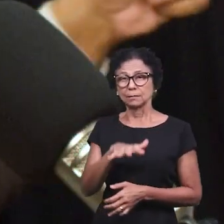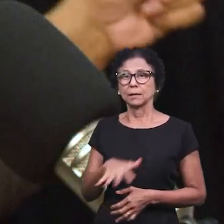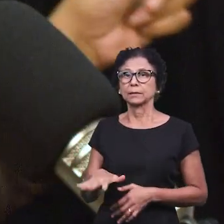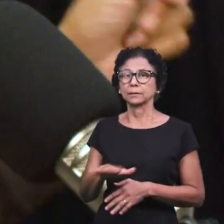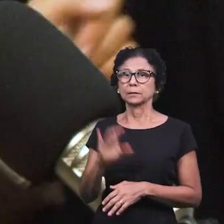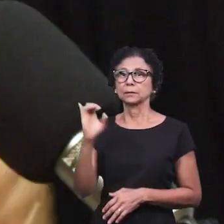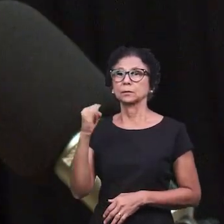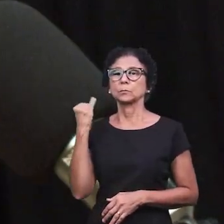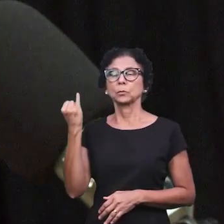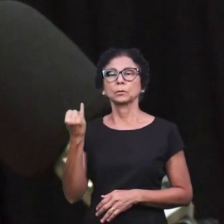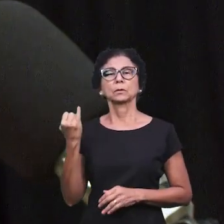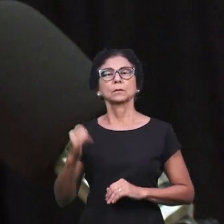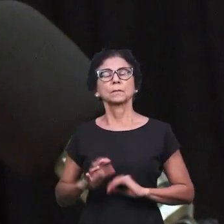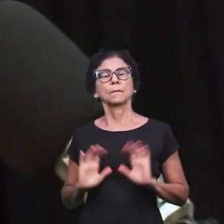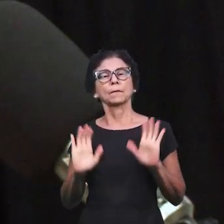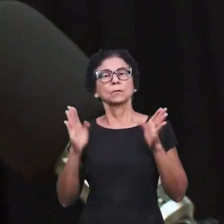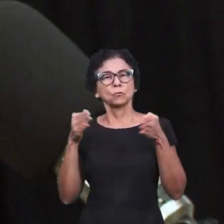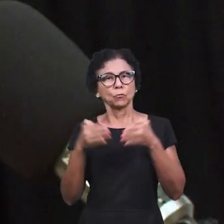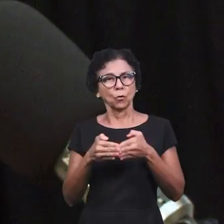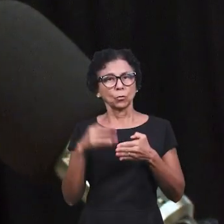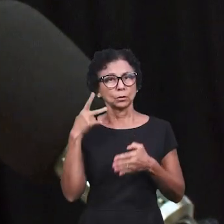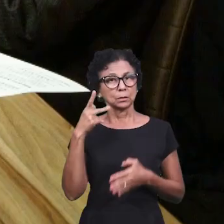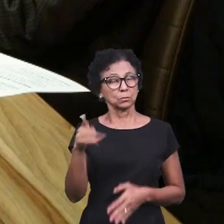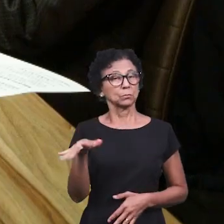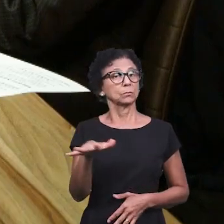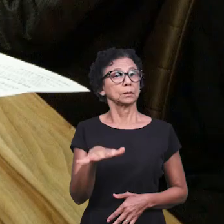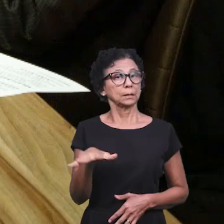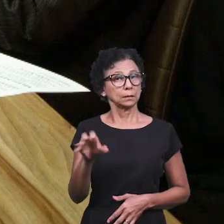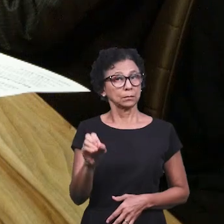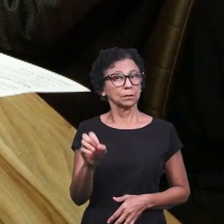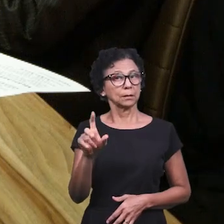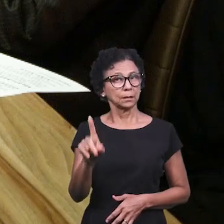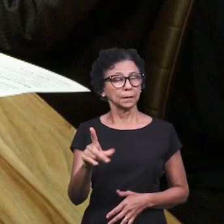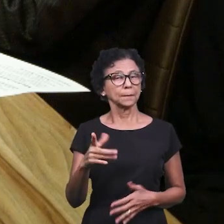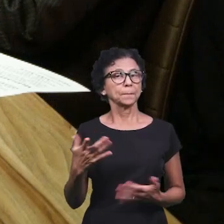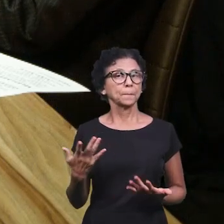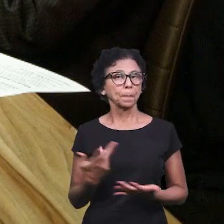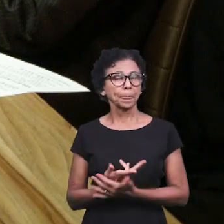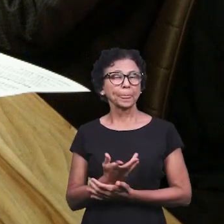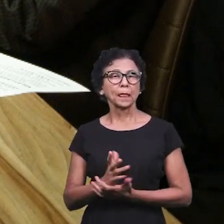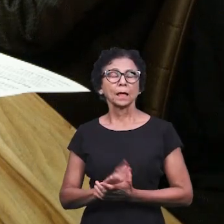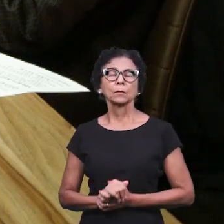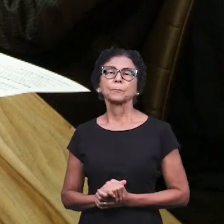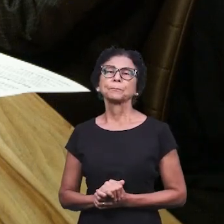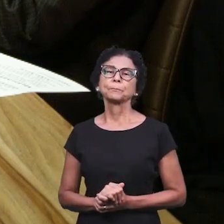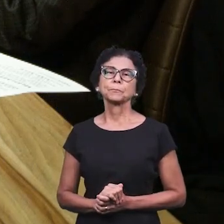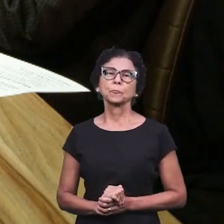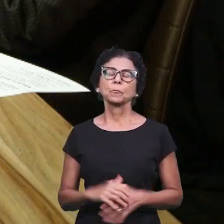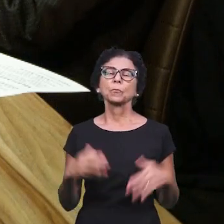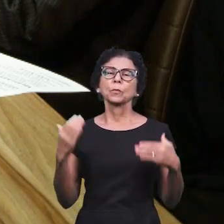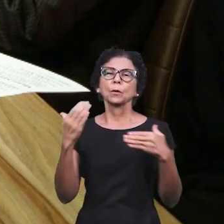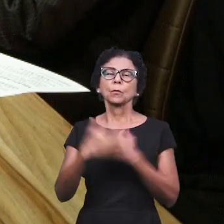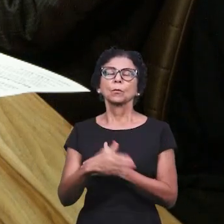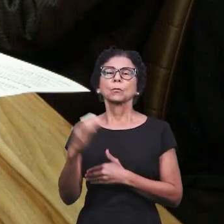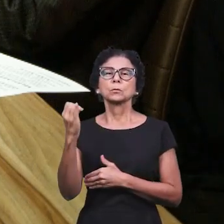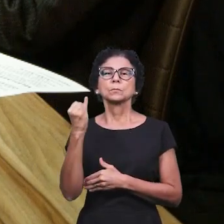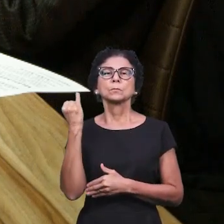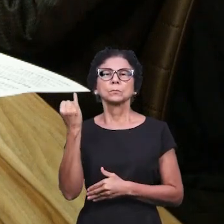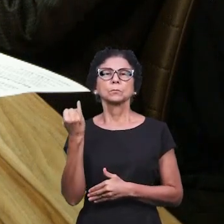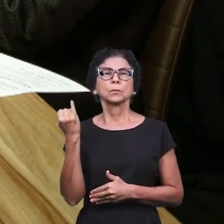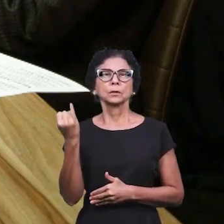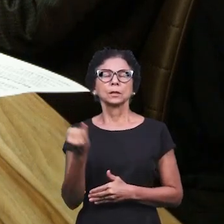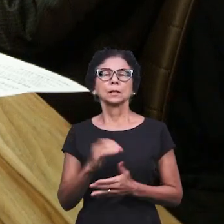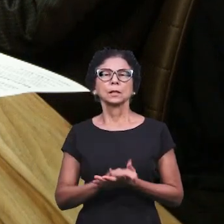ter o quê? Foco na sua área, tá certo? E aí, Luiz, aí chegou, né, um concurso aí muito importante que já era